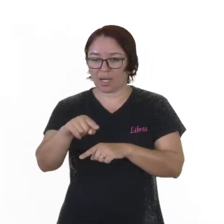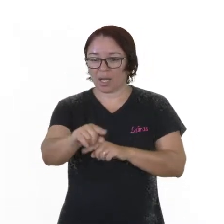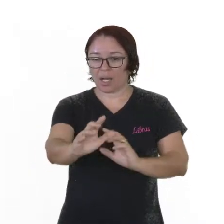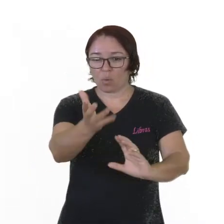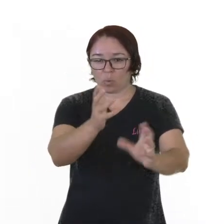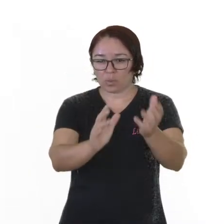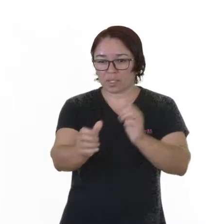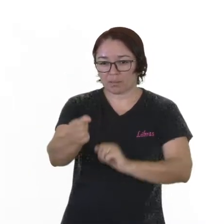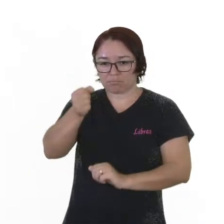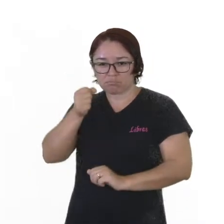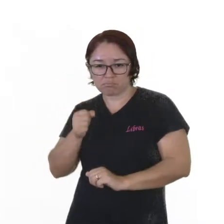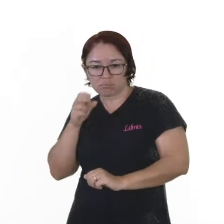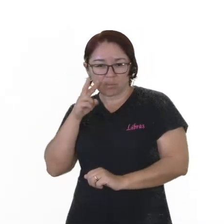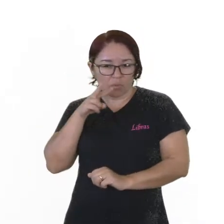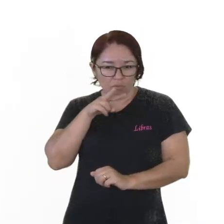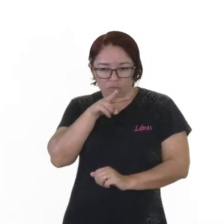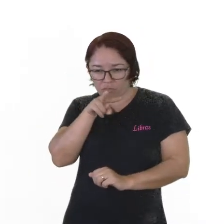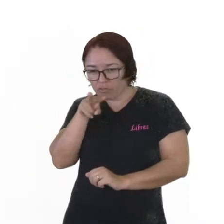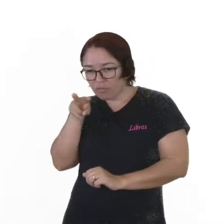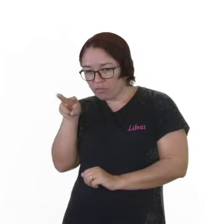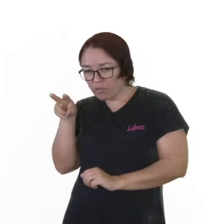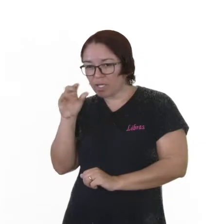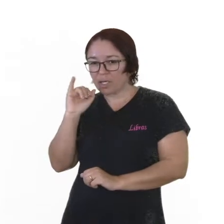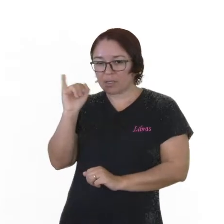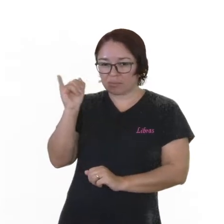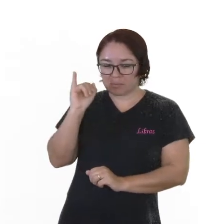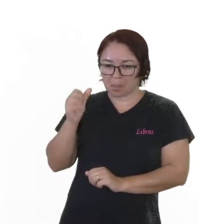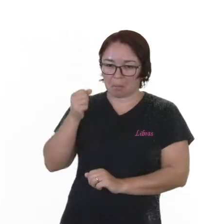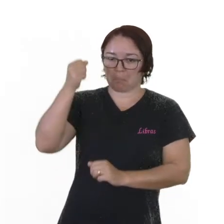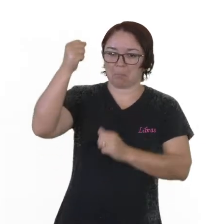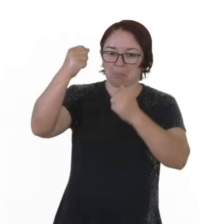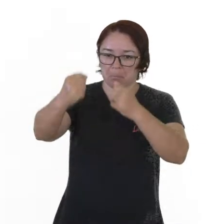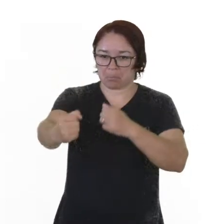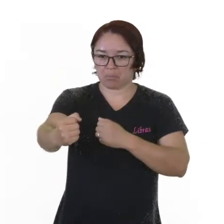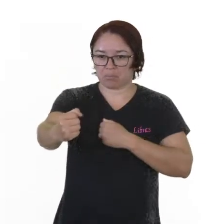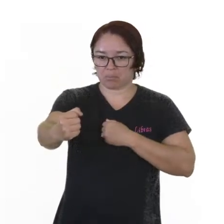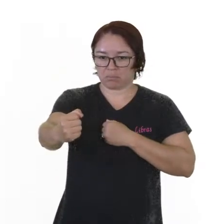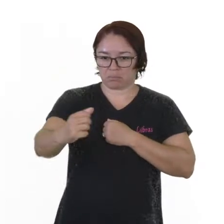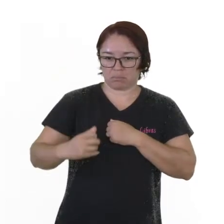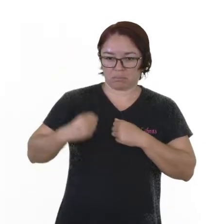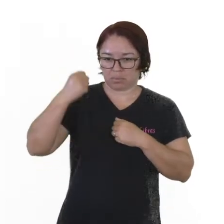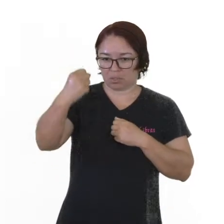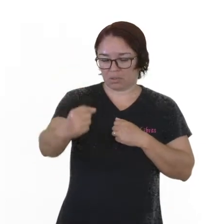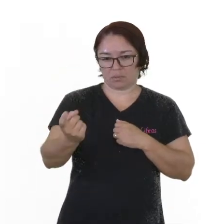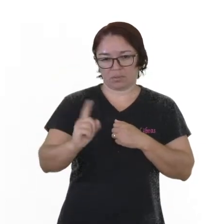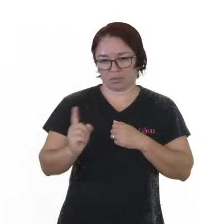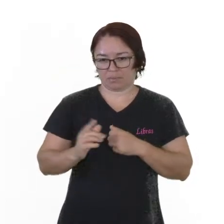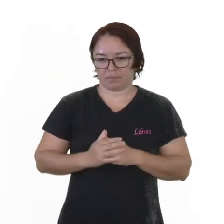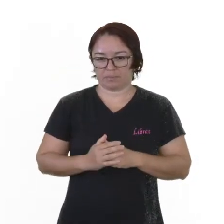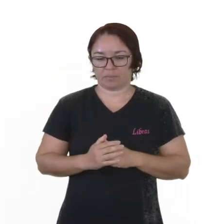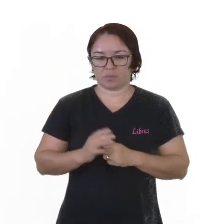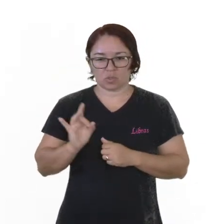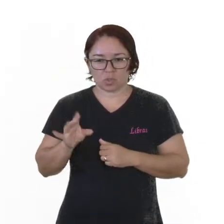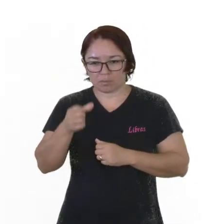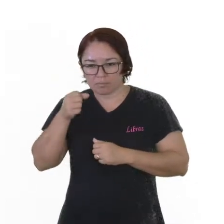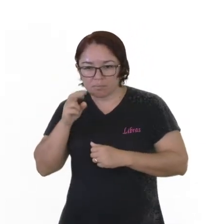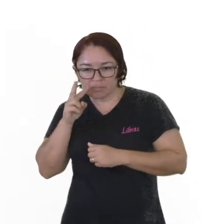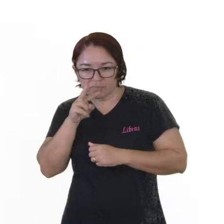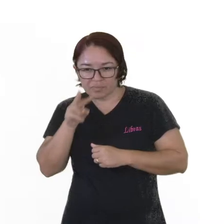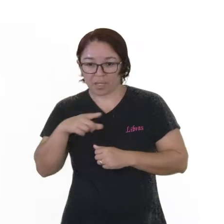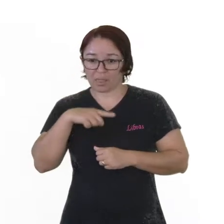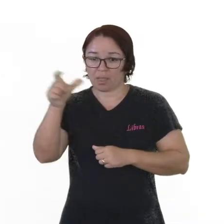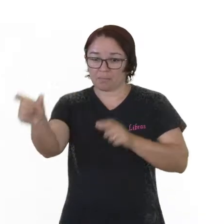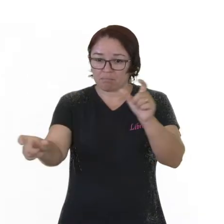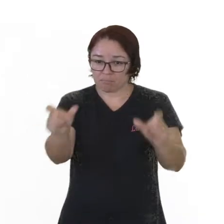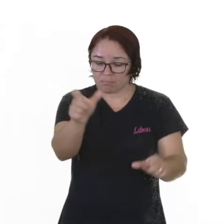é um narrador que faz parte da história, que está presente na história. Existem personagens? Sim, a moça que